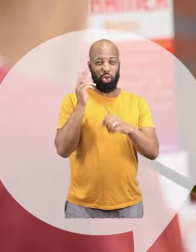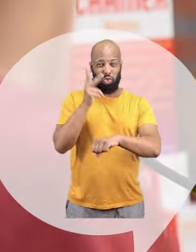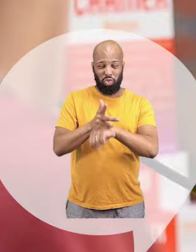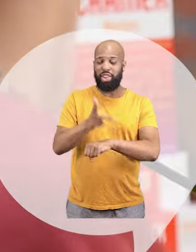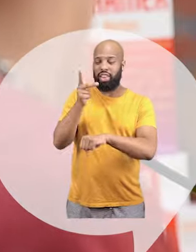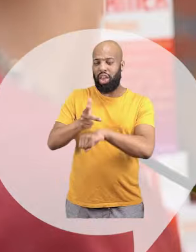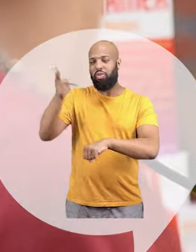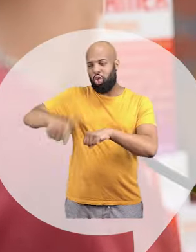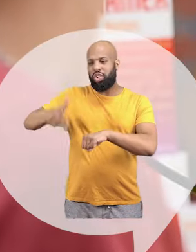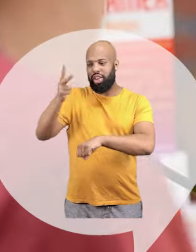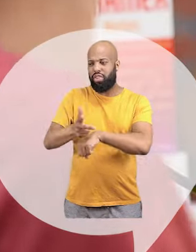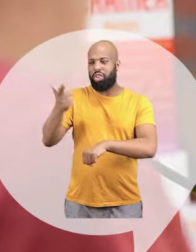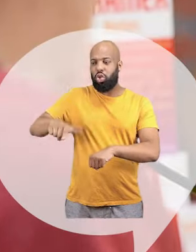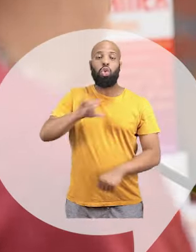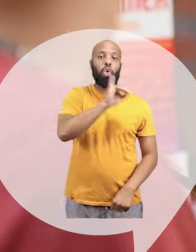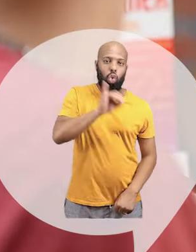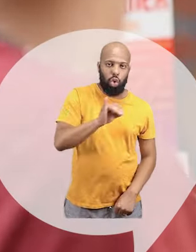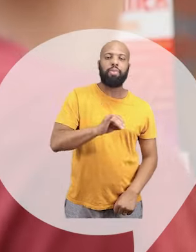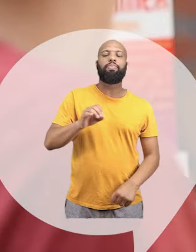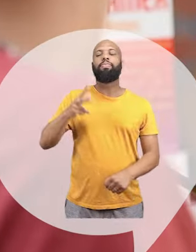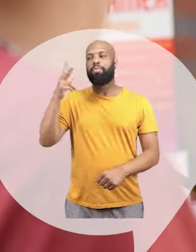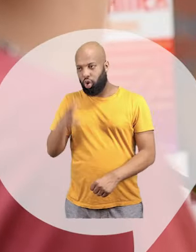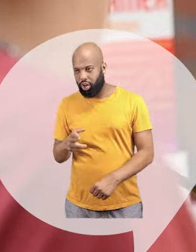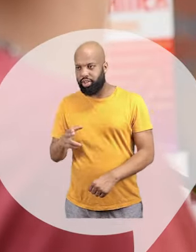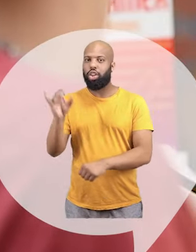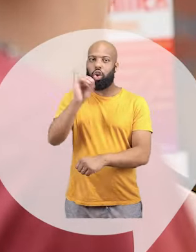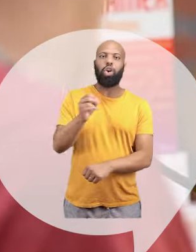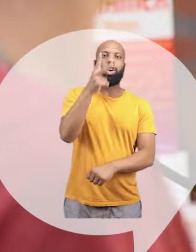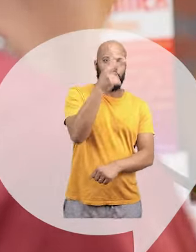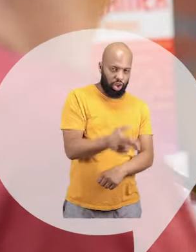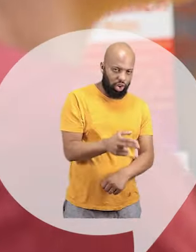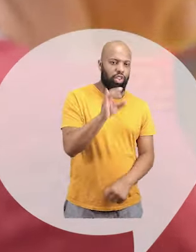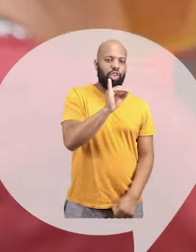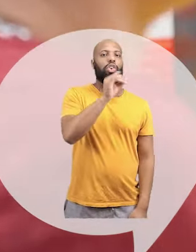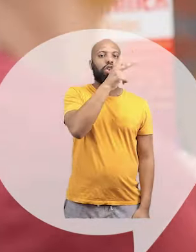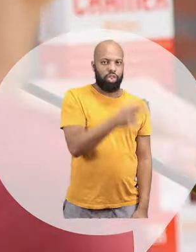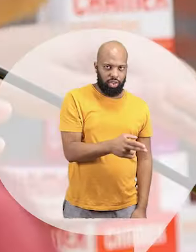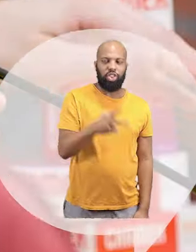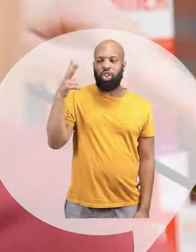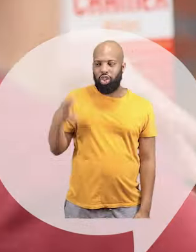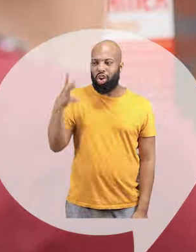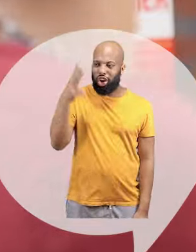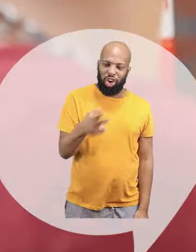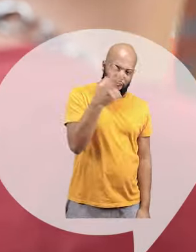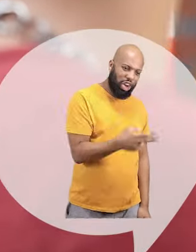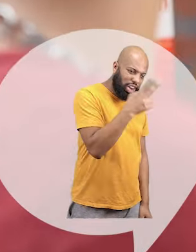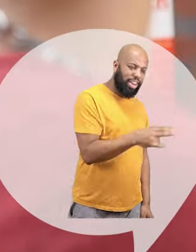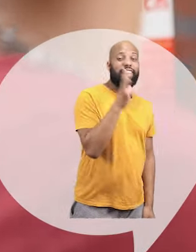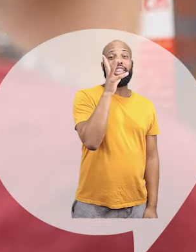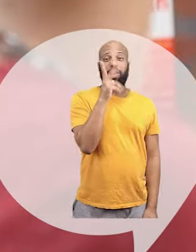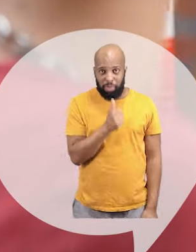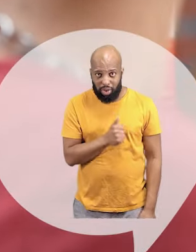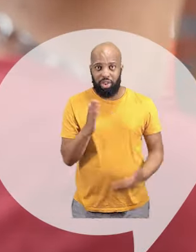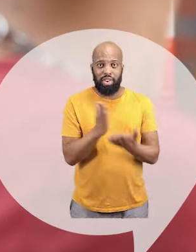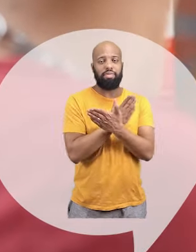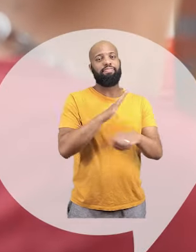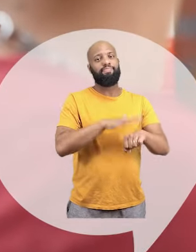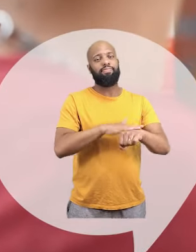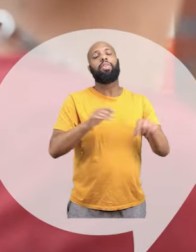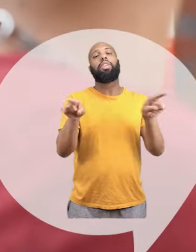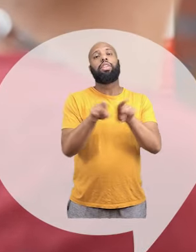assim eu gravo e regravo e eu Oi galera Oi galera tudo bem Oi galera cara eu fico